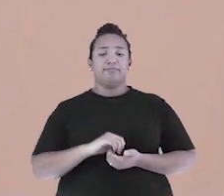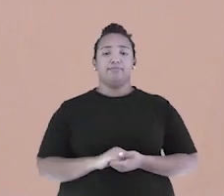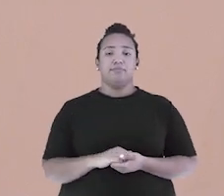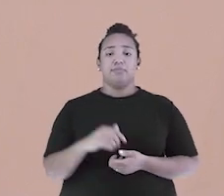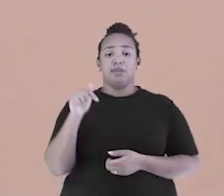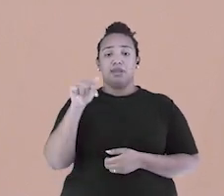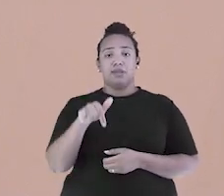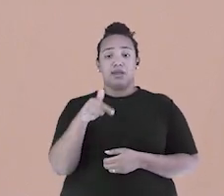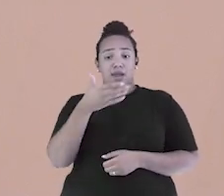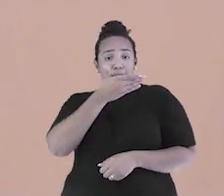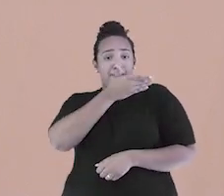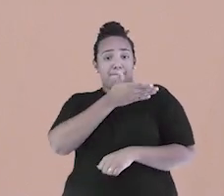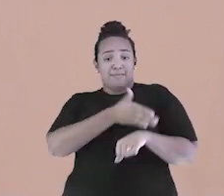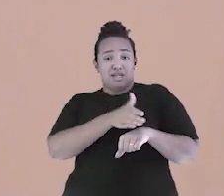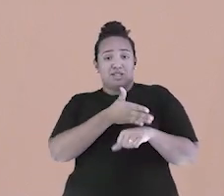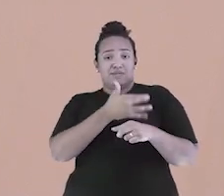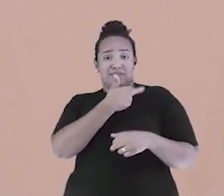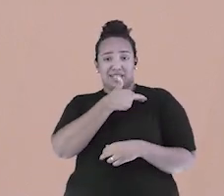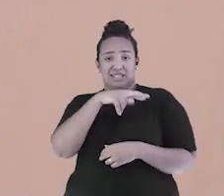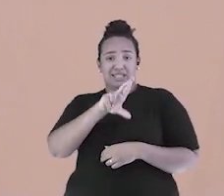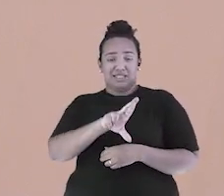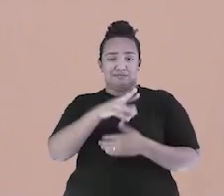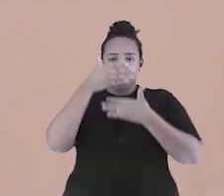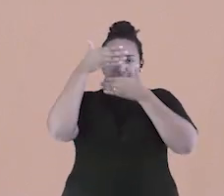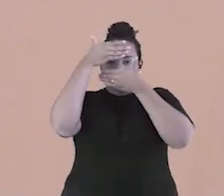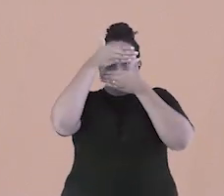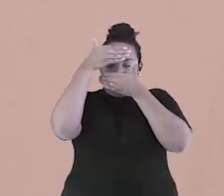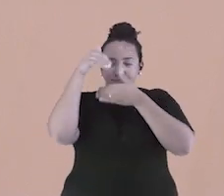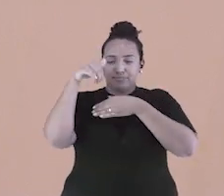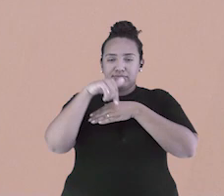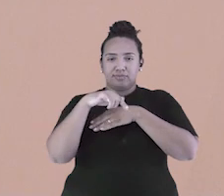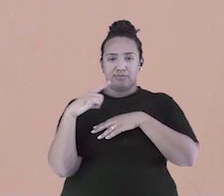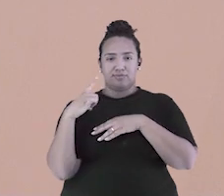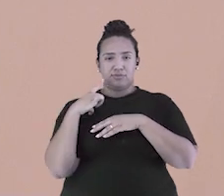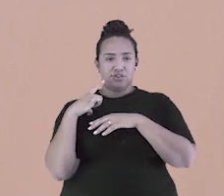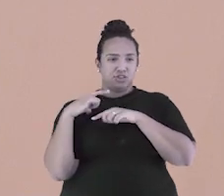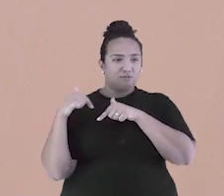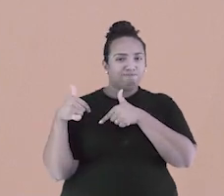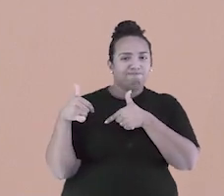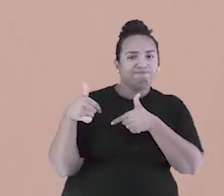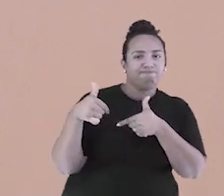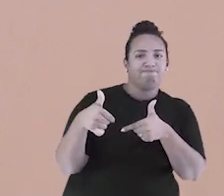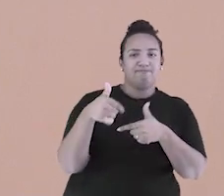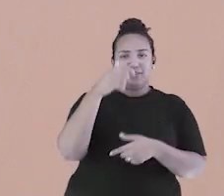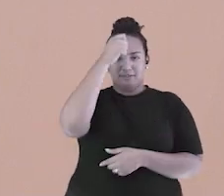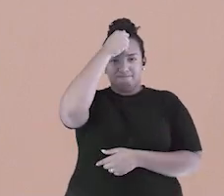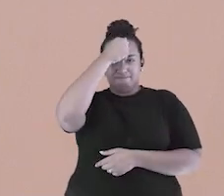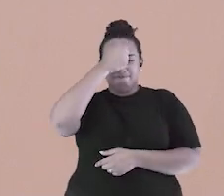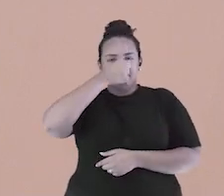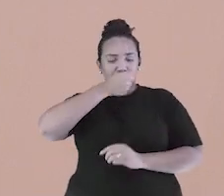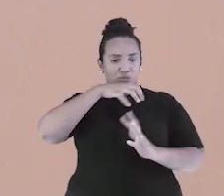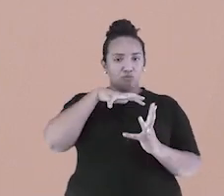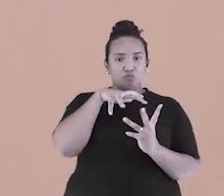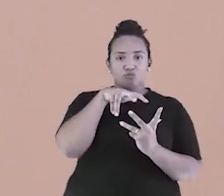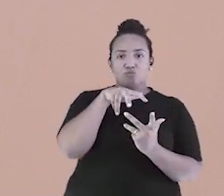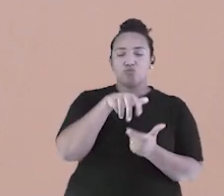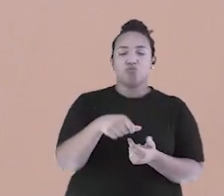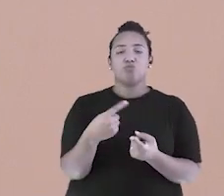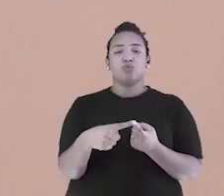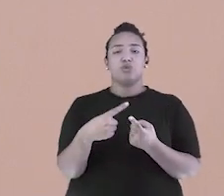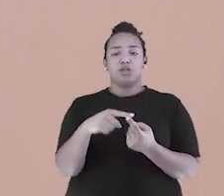radicais da religião islã, que provocaram vários atos de cunho terrorista pelo mundo em nome da